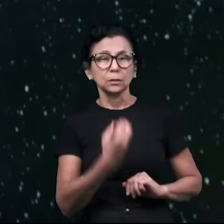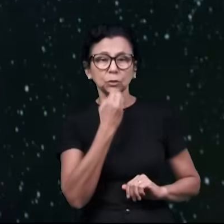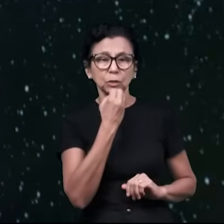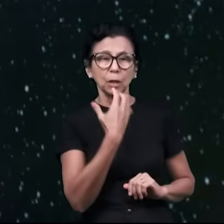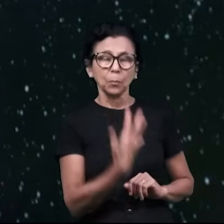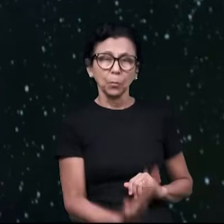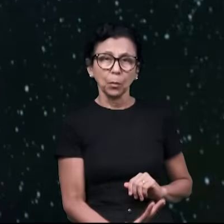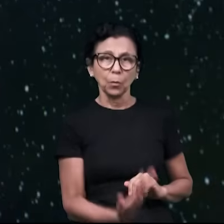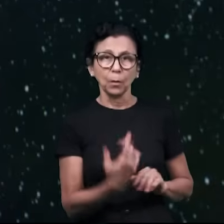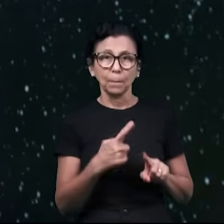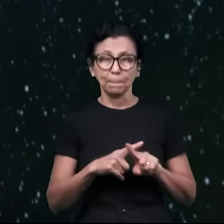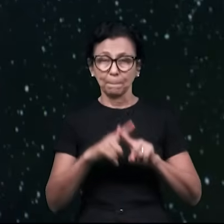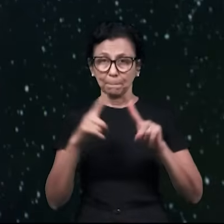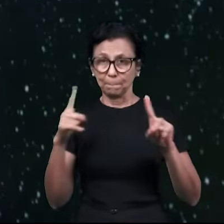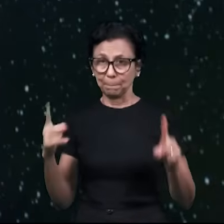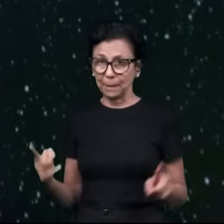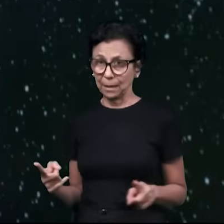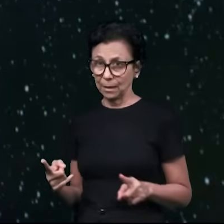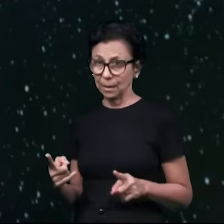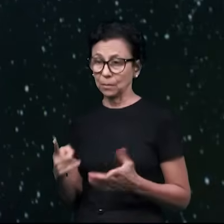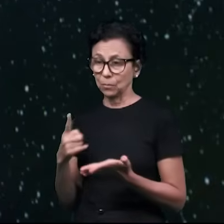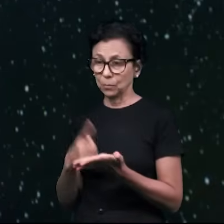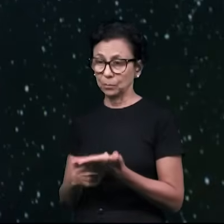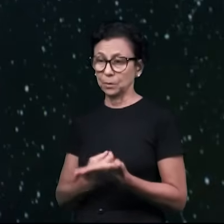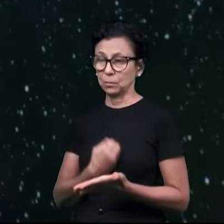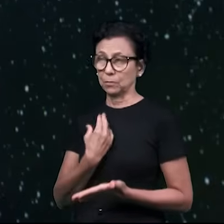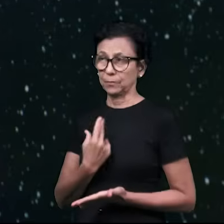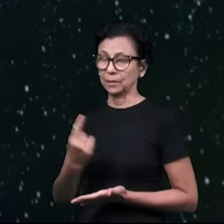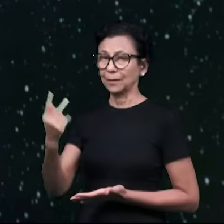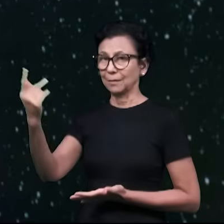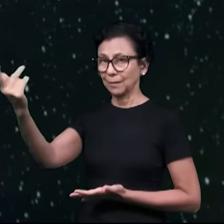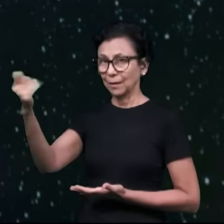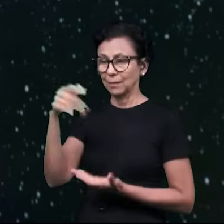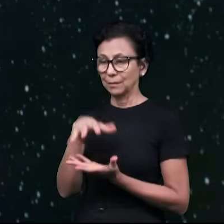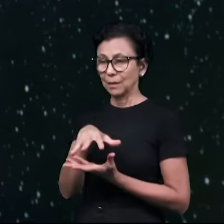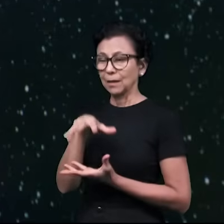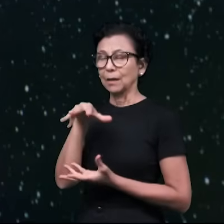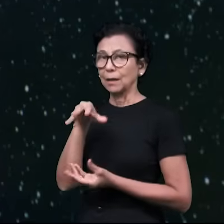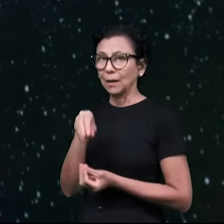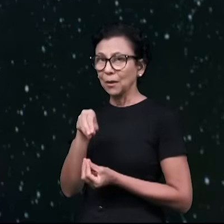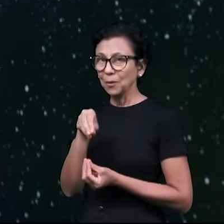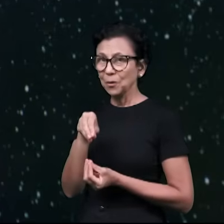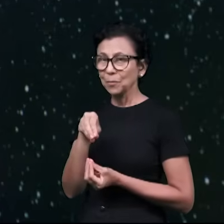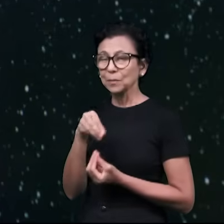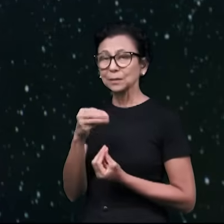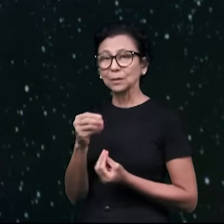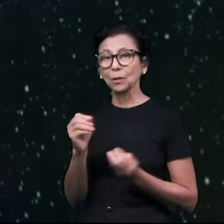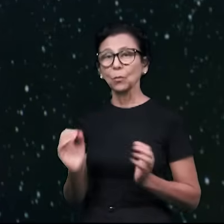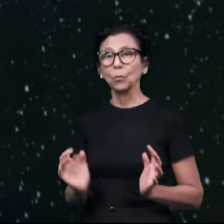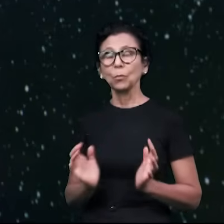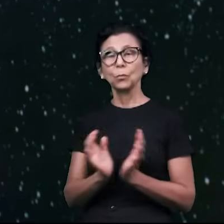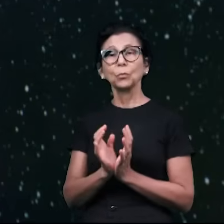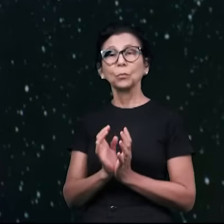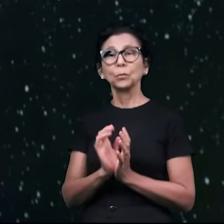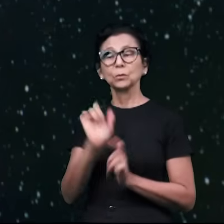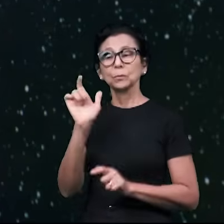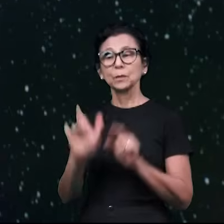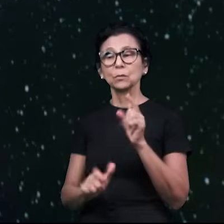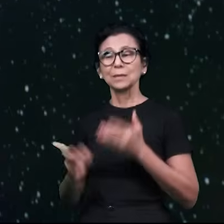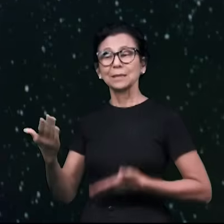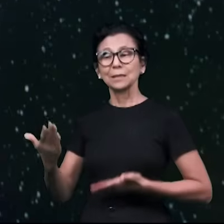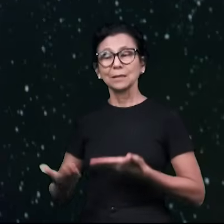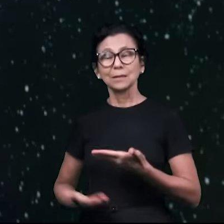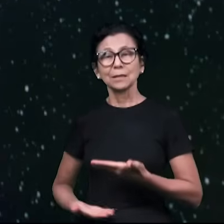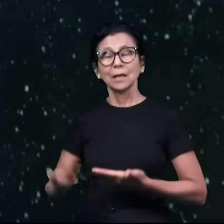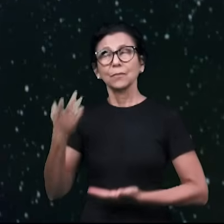levar a alma para a vida eterna com Ele é daqueles que o servem e que o adoram.